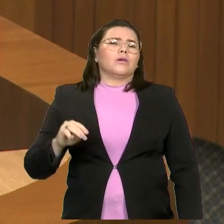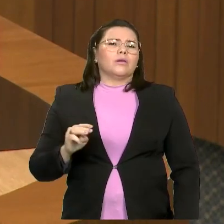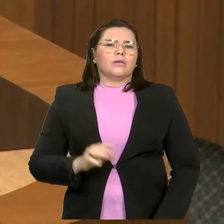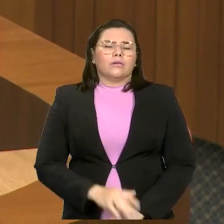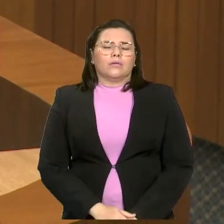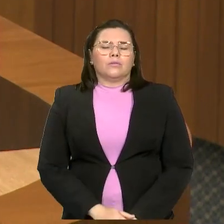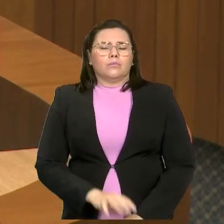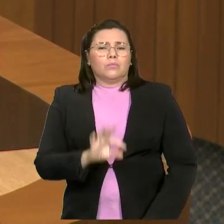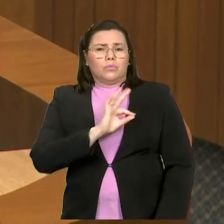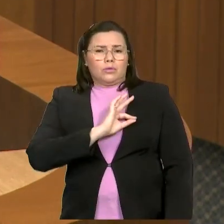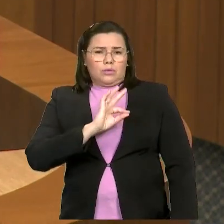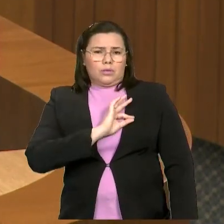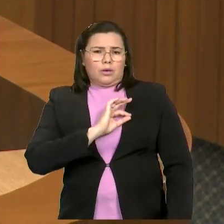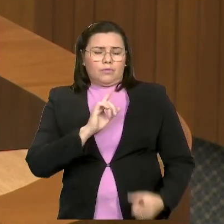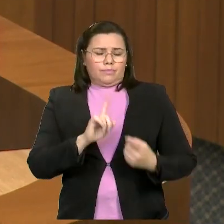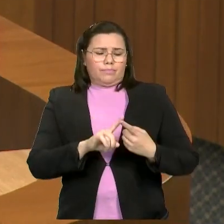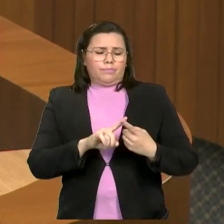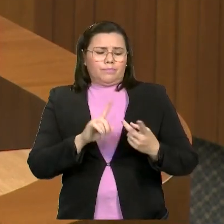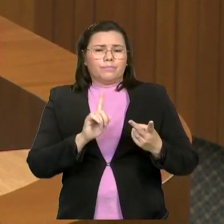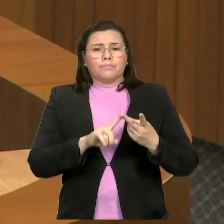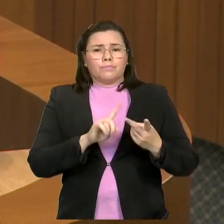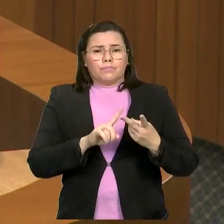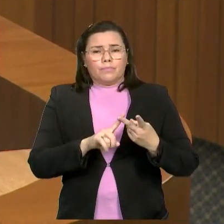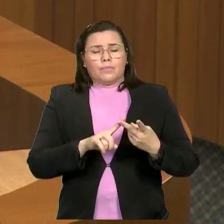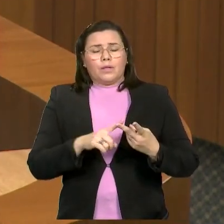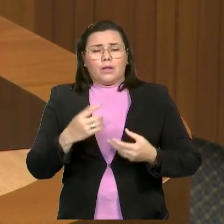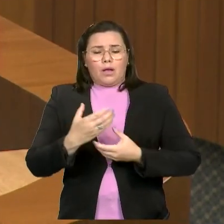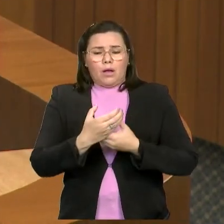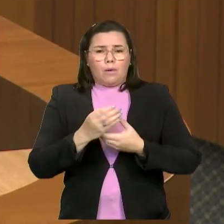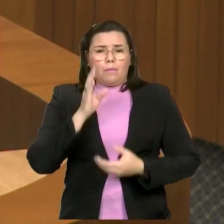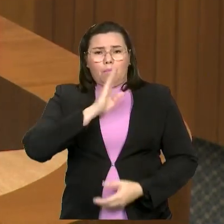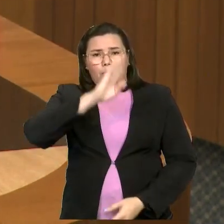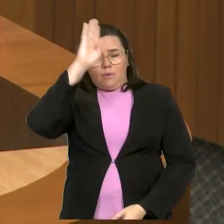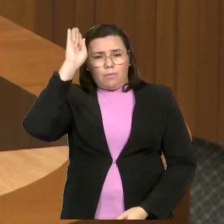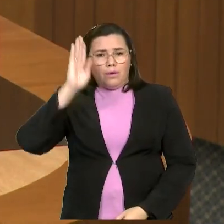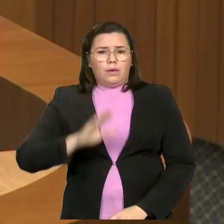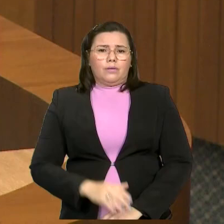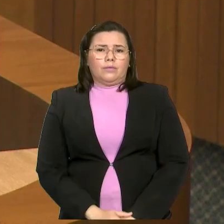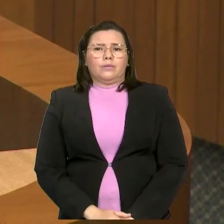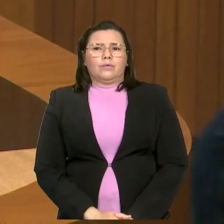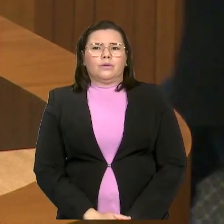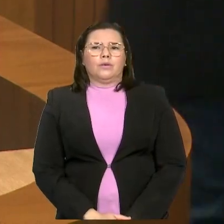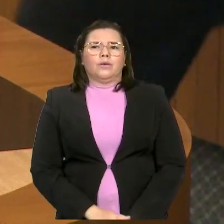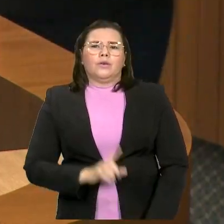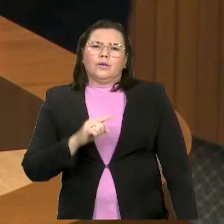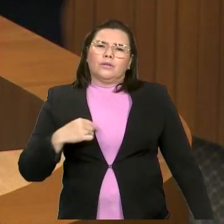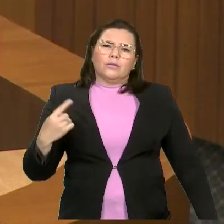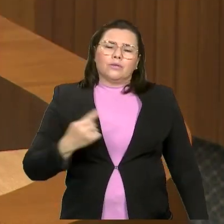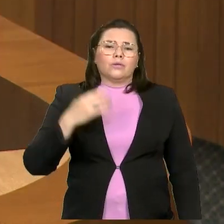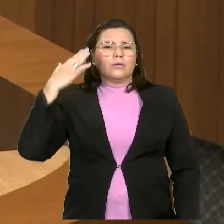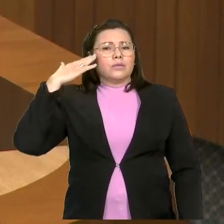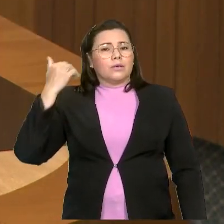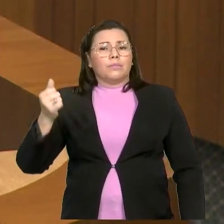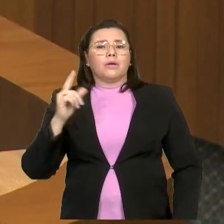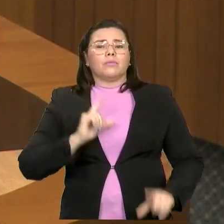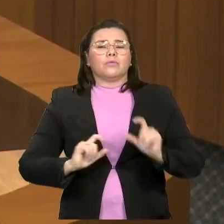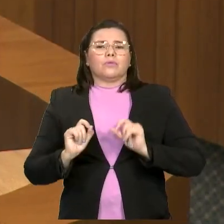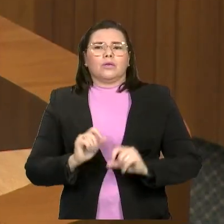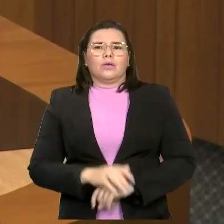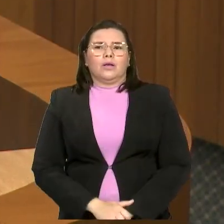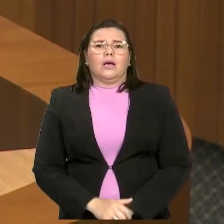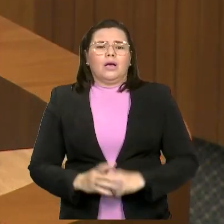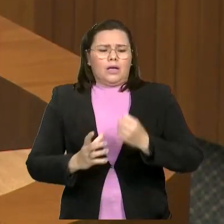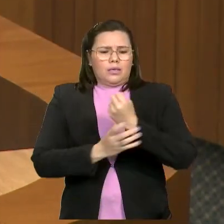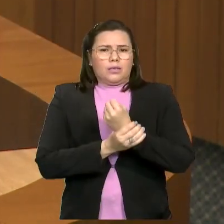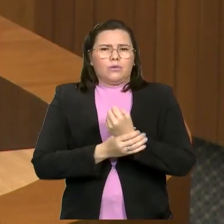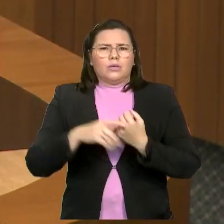mais segurança. A gente sabe que a violência é um problema nacional, deputado Zé Inácio. E vejo com bons olhos as